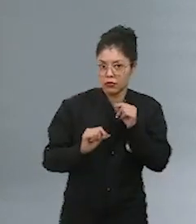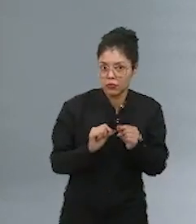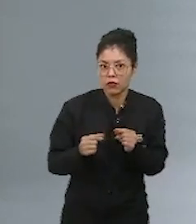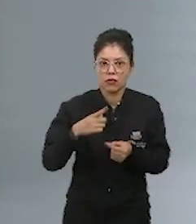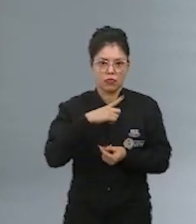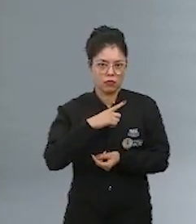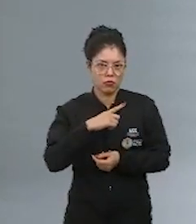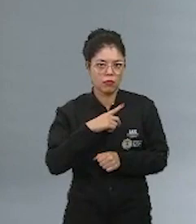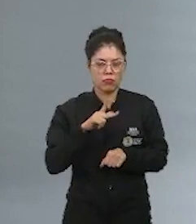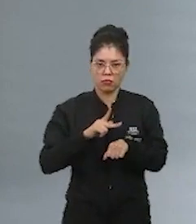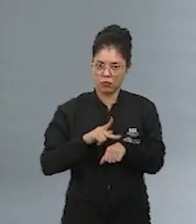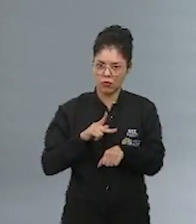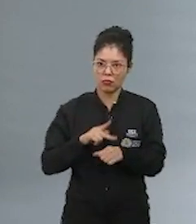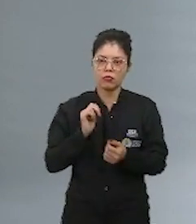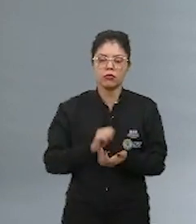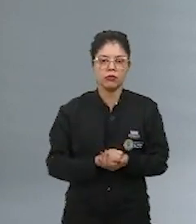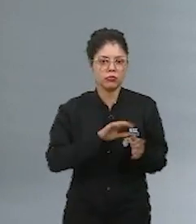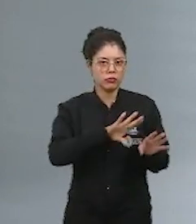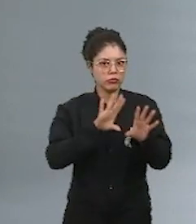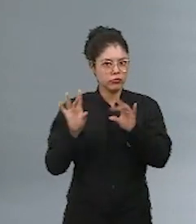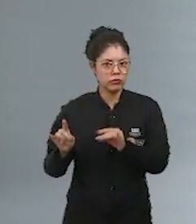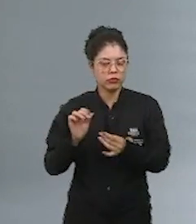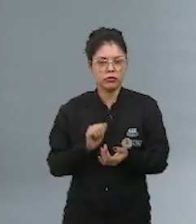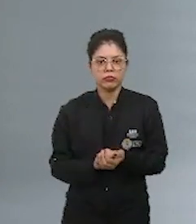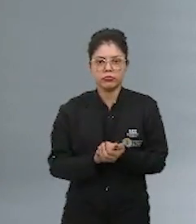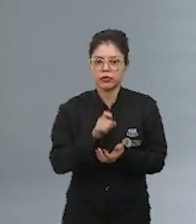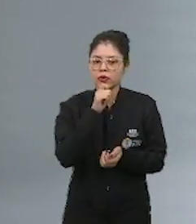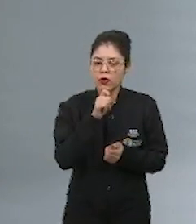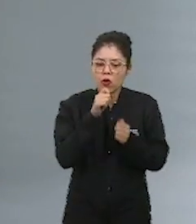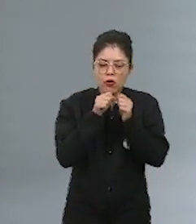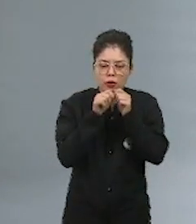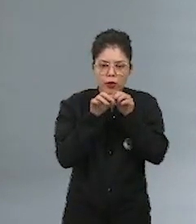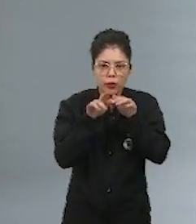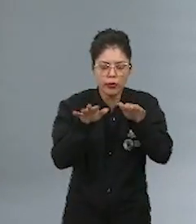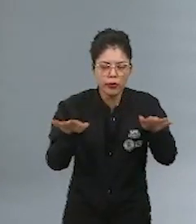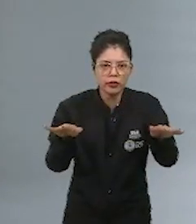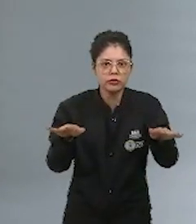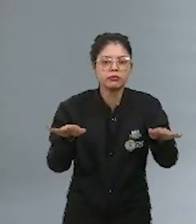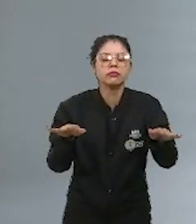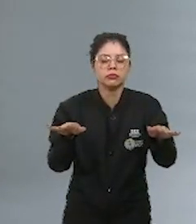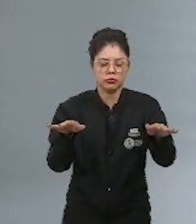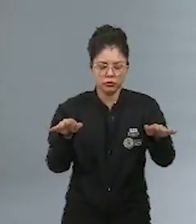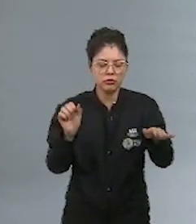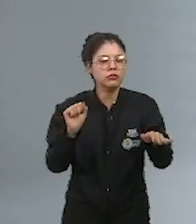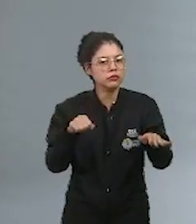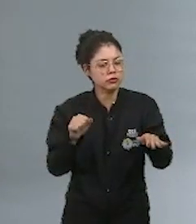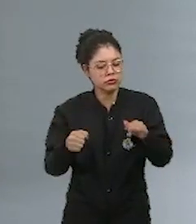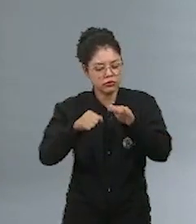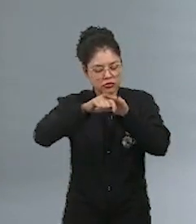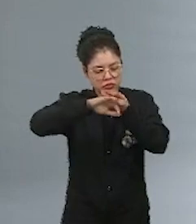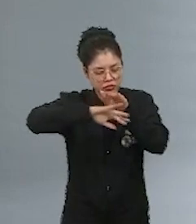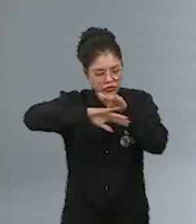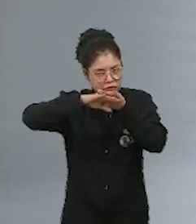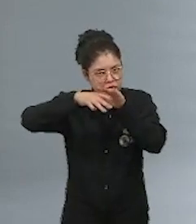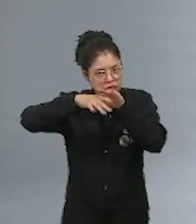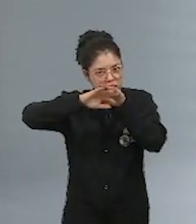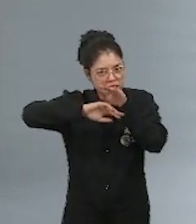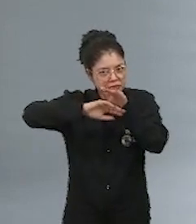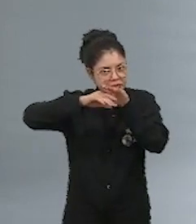magmática, ela se forma através do resfriamento do magma, tá? Lembra lá da